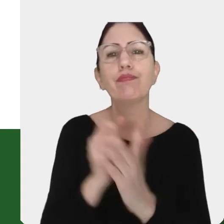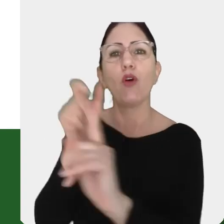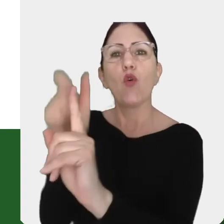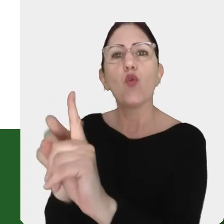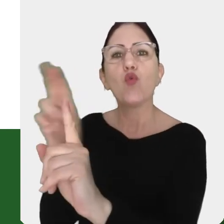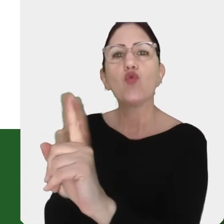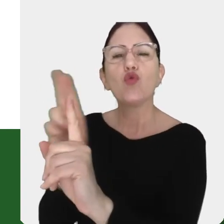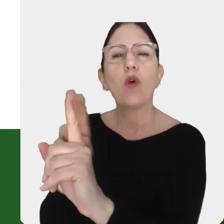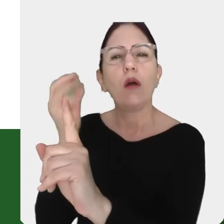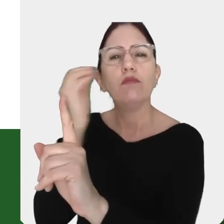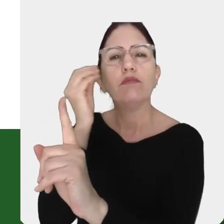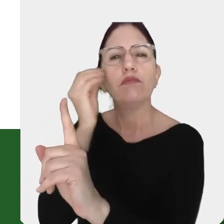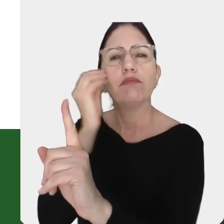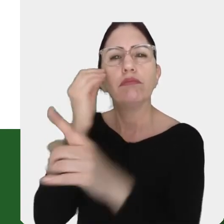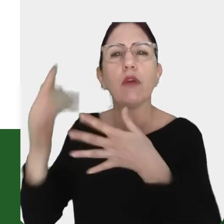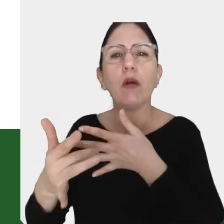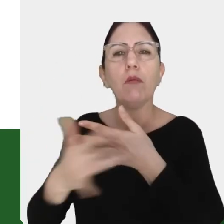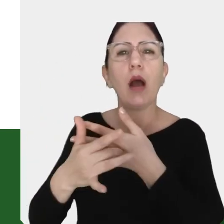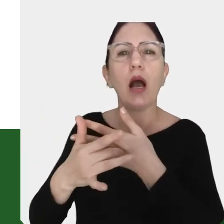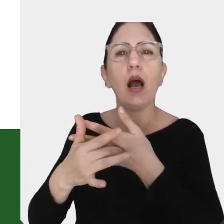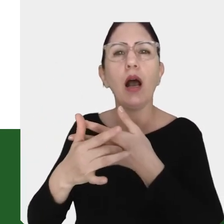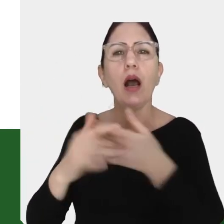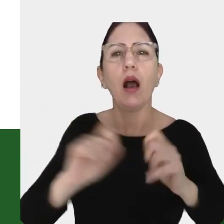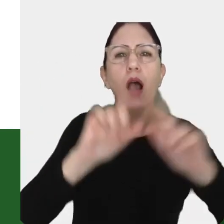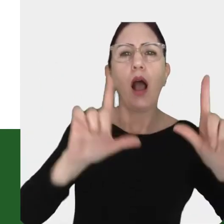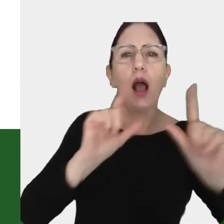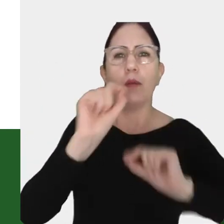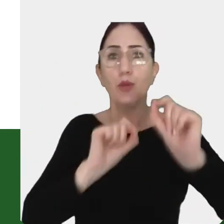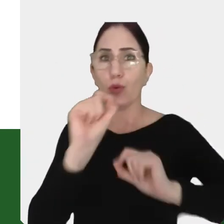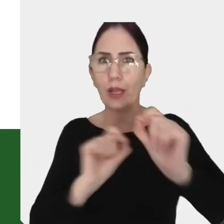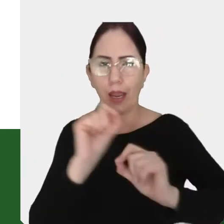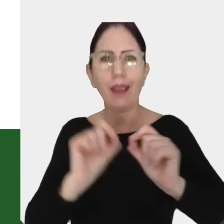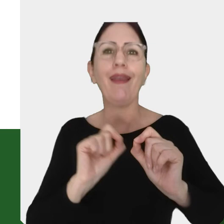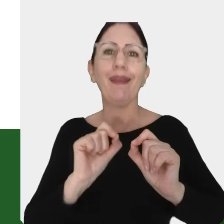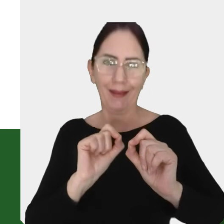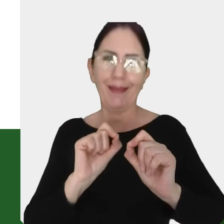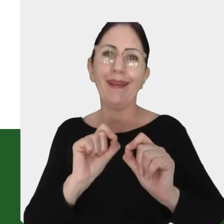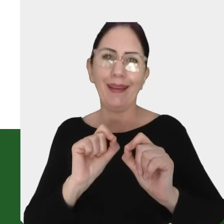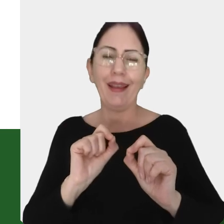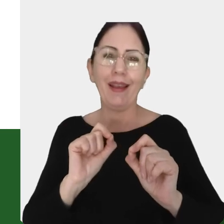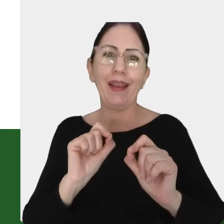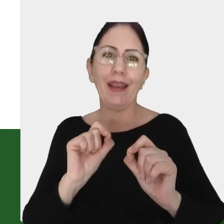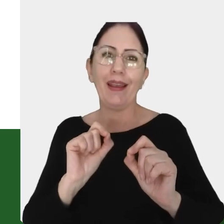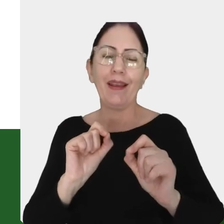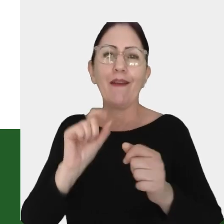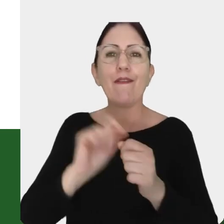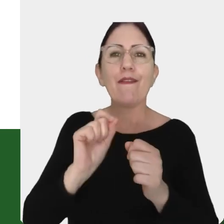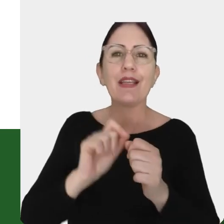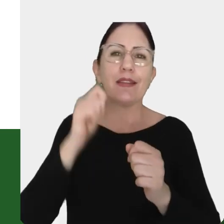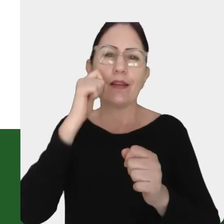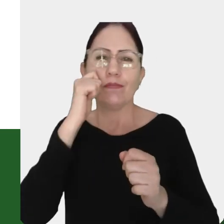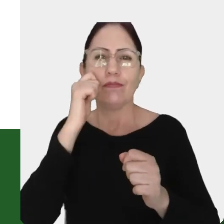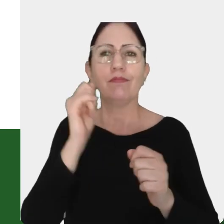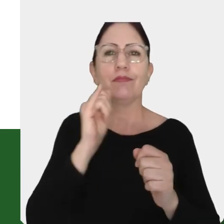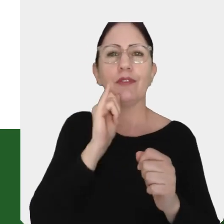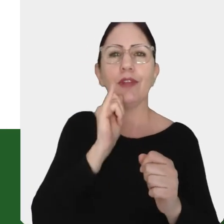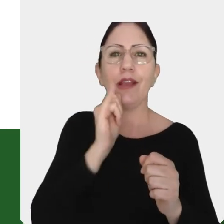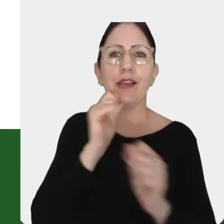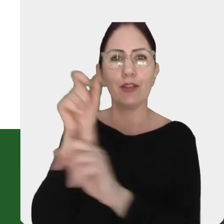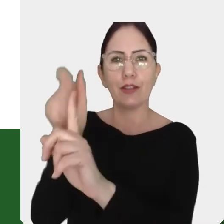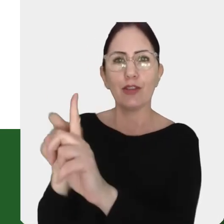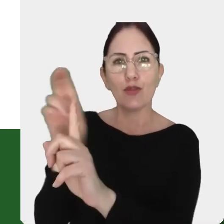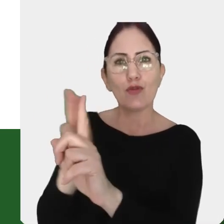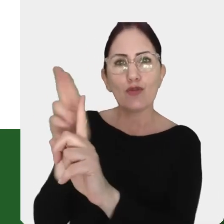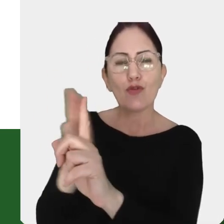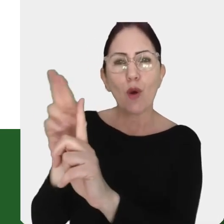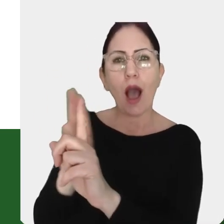teste, se eu clicar num botão, para onde que eu vou, ou isso também poderia ser feito de maneira física, né, a gente